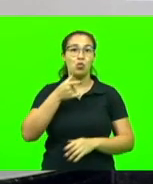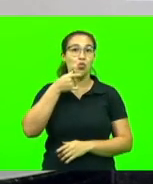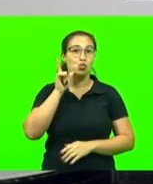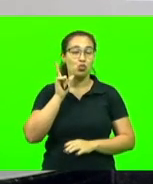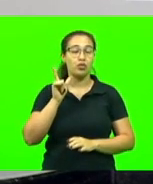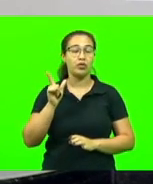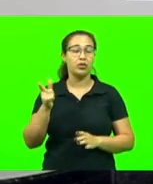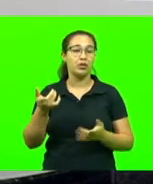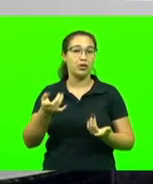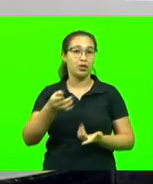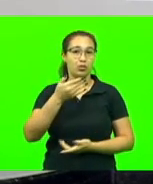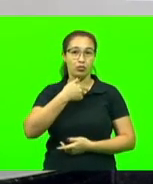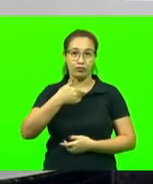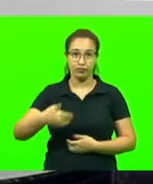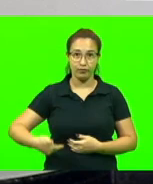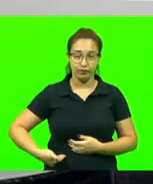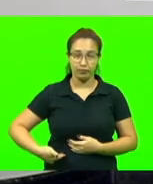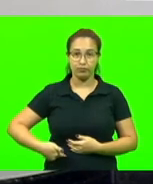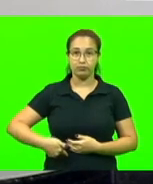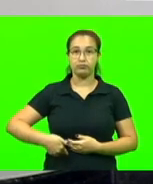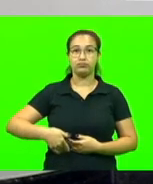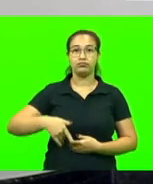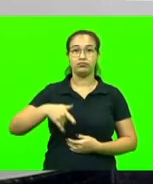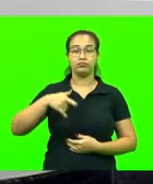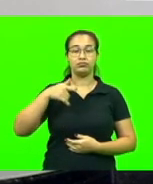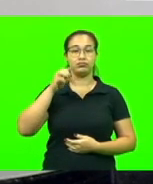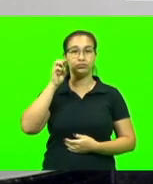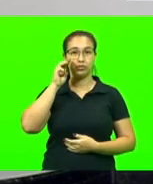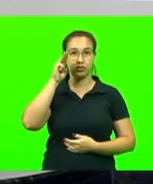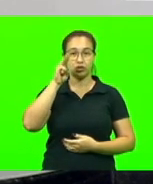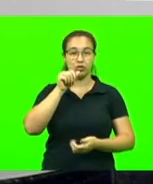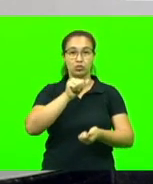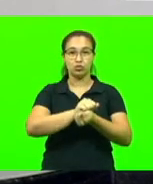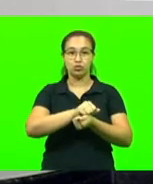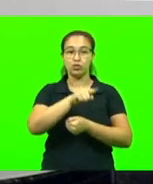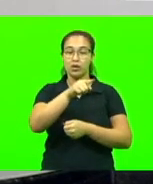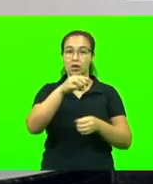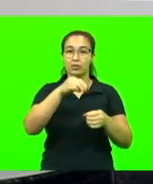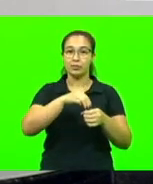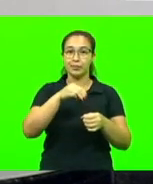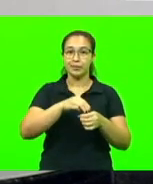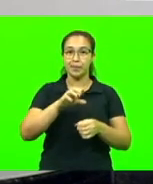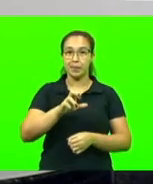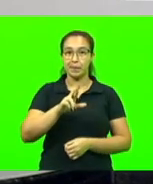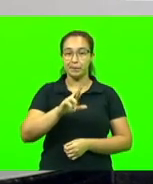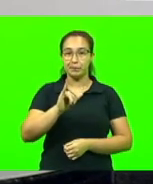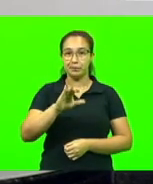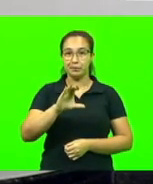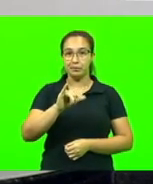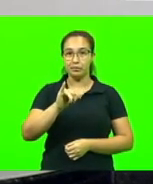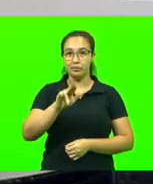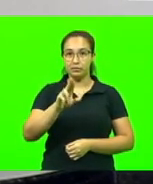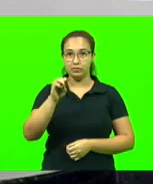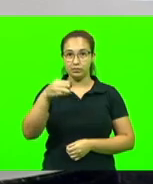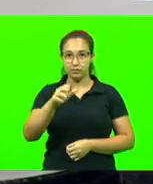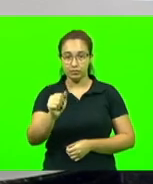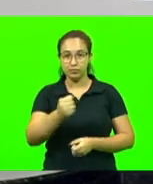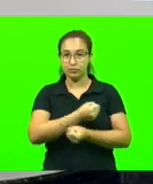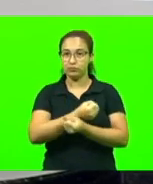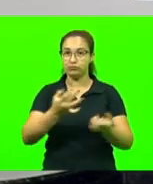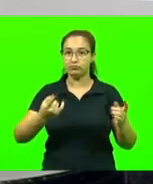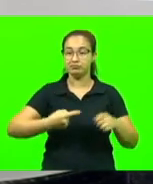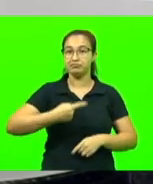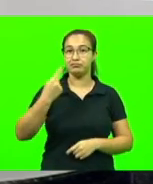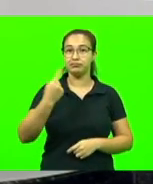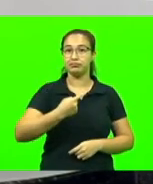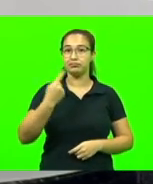o governador esteve com alguns colegas deputados na cidade de Criciúma, assinando o primeiro convênio, lançando a primeira ordem de serviço de